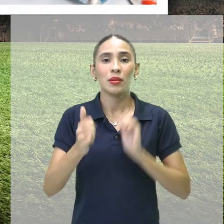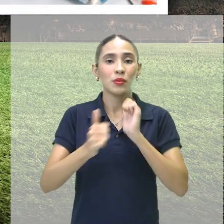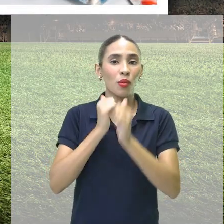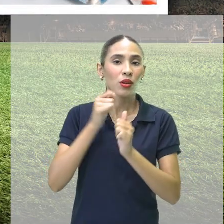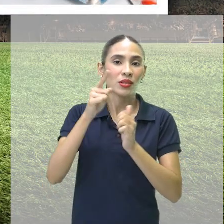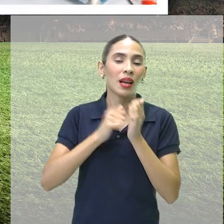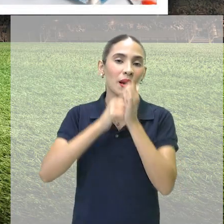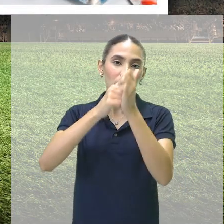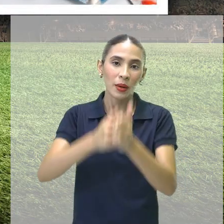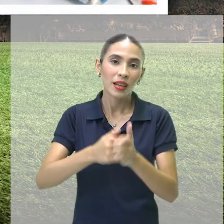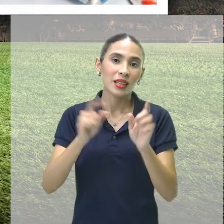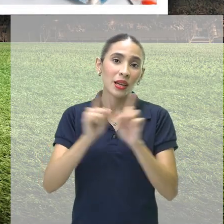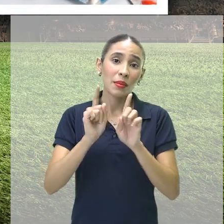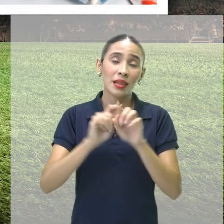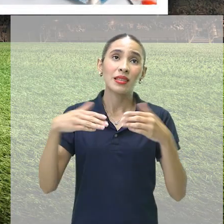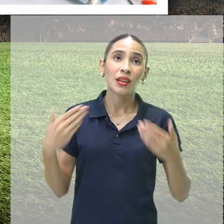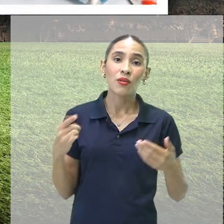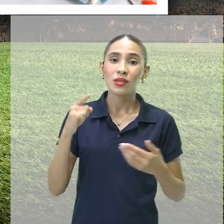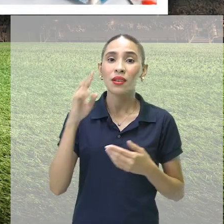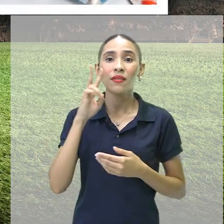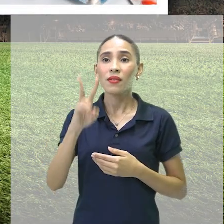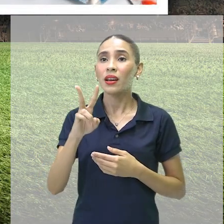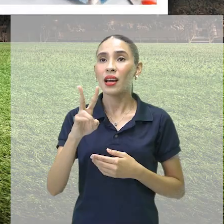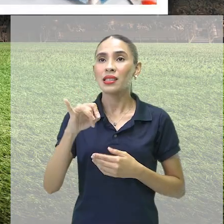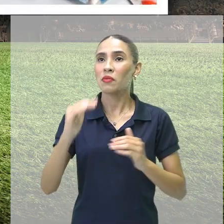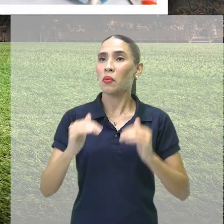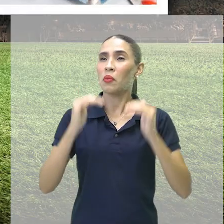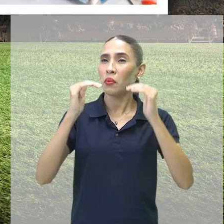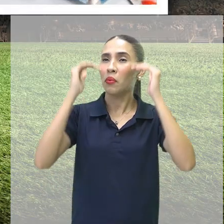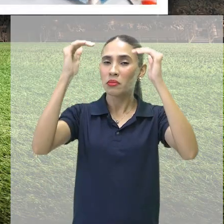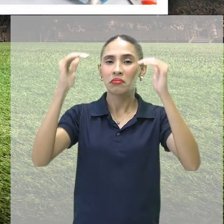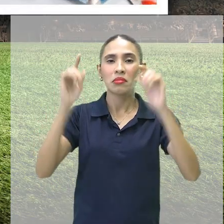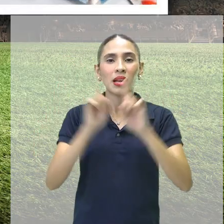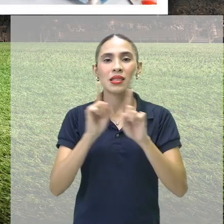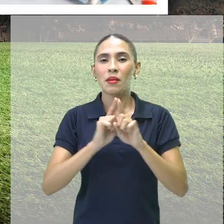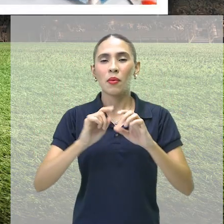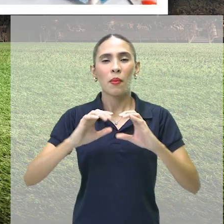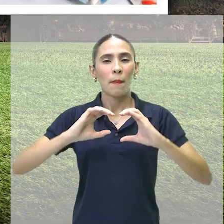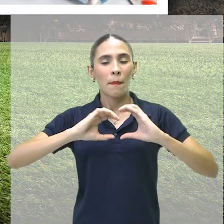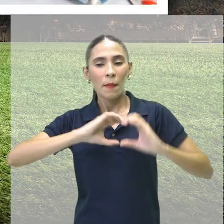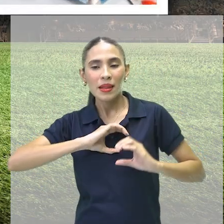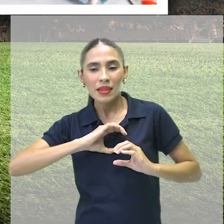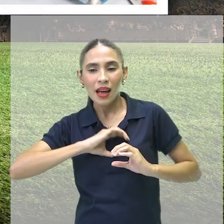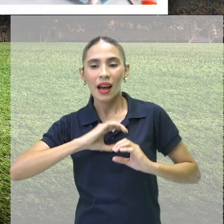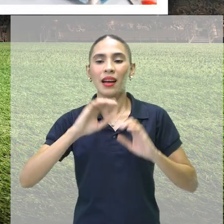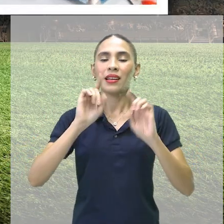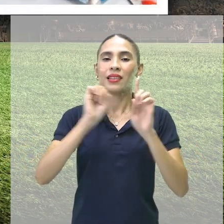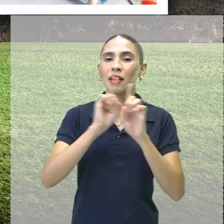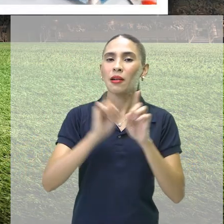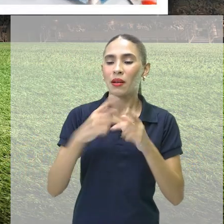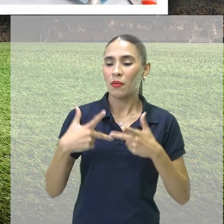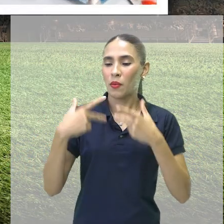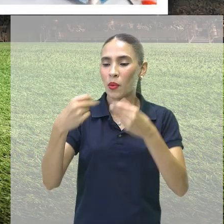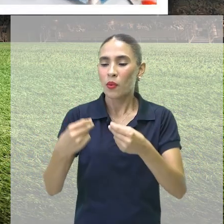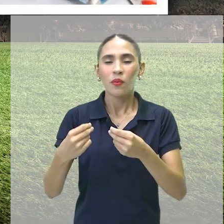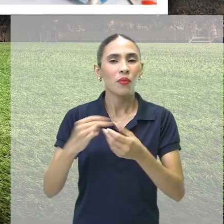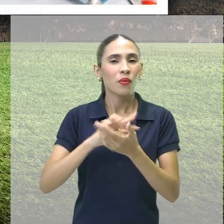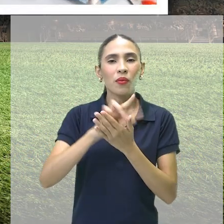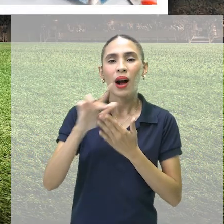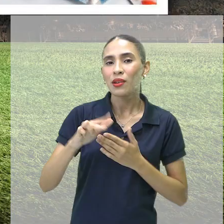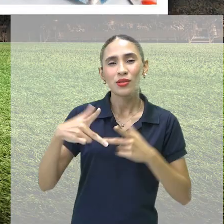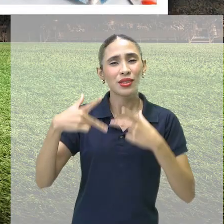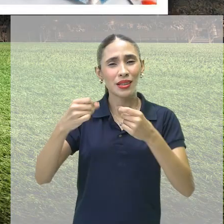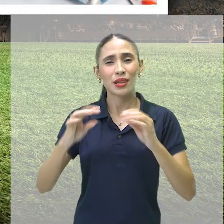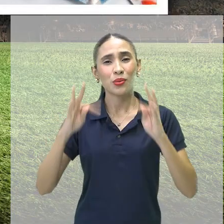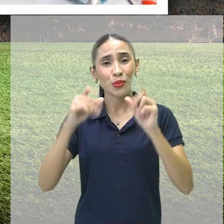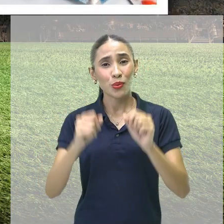acompanhar, e aí você vê que ele se destaca, ele ganha, né, medalhas, e ele ganha diversos campeonatos e tudo, para no